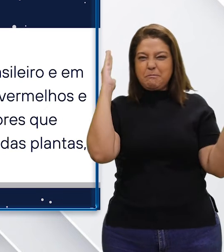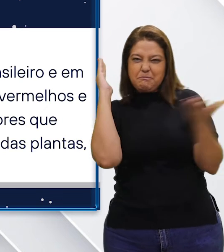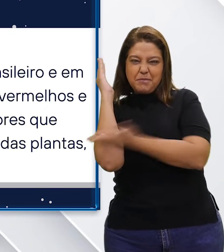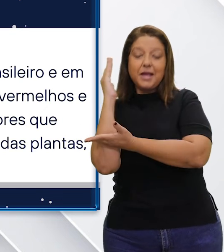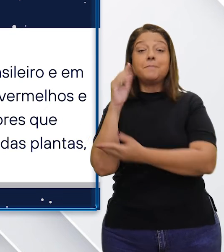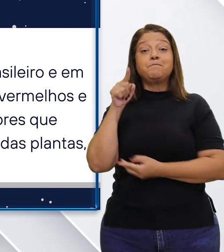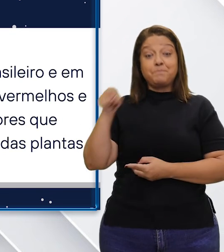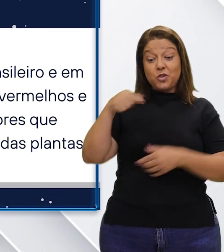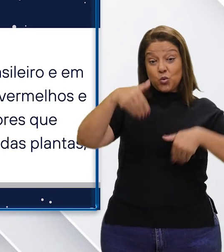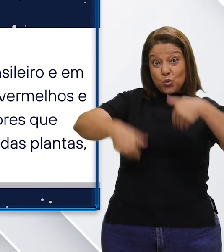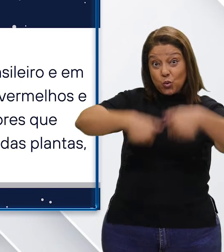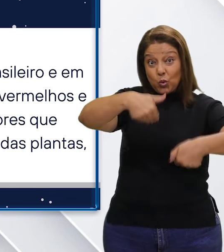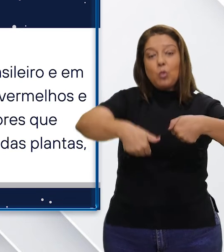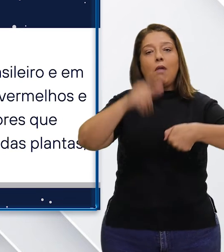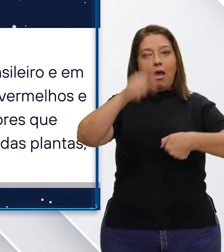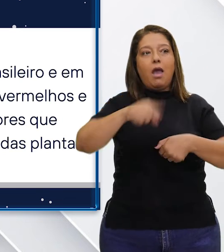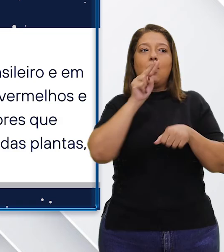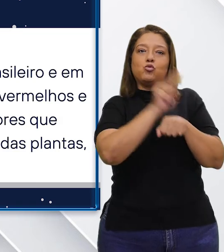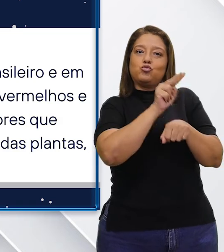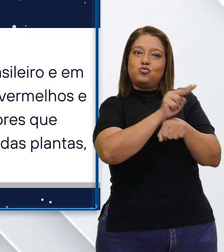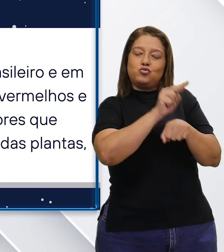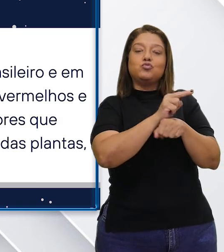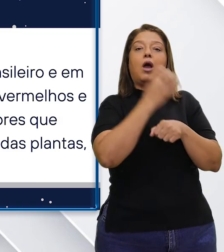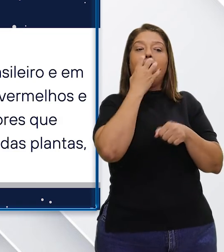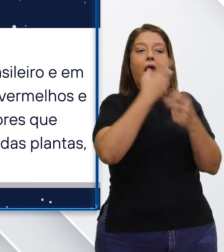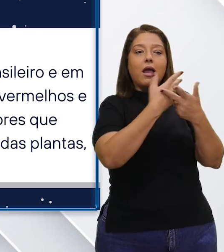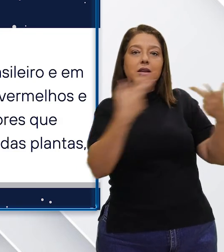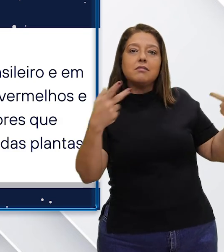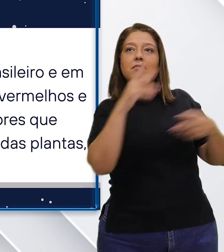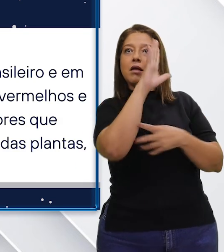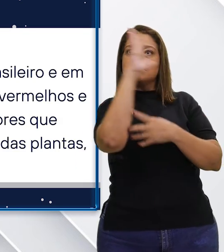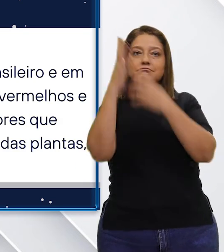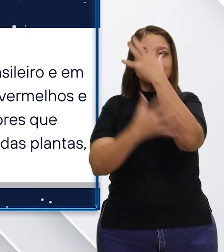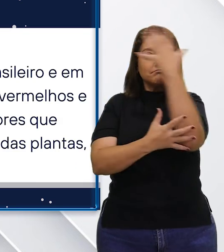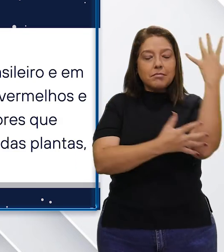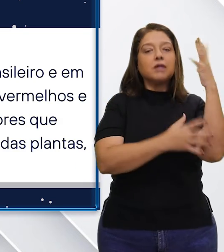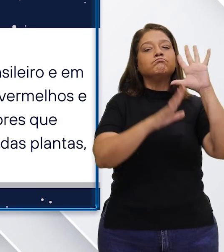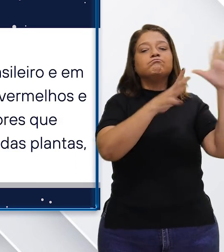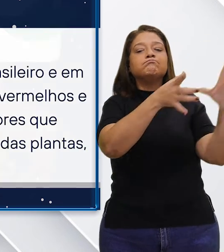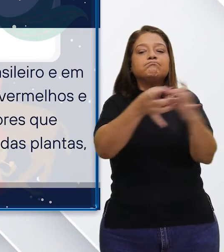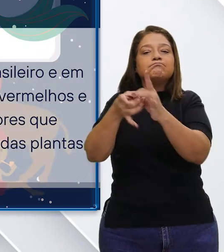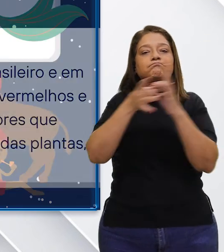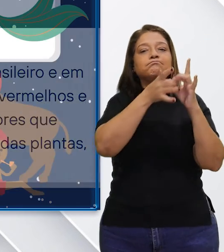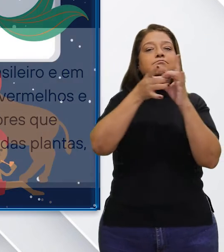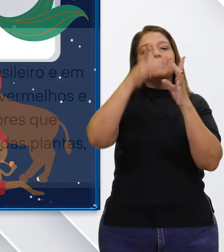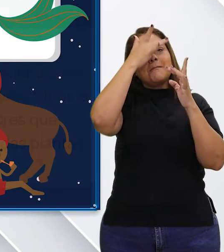das plantas, punindo aqueles que desrespeitam a natureza.